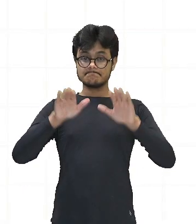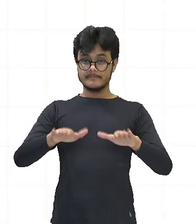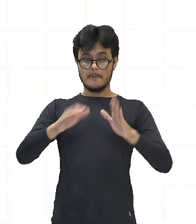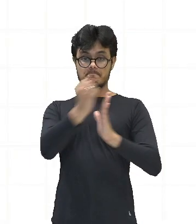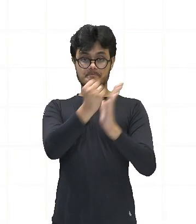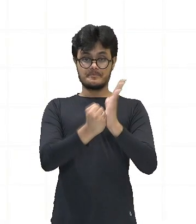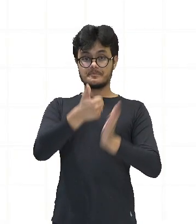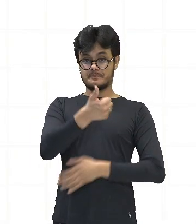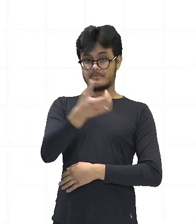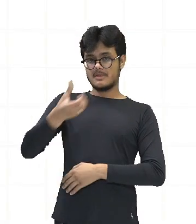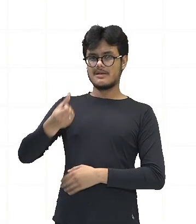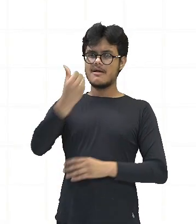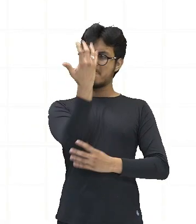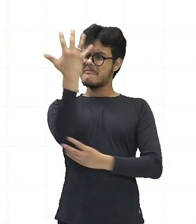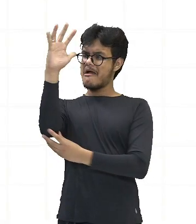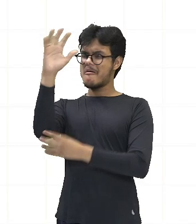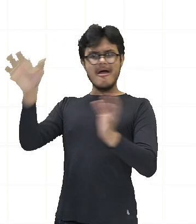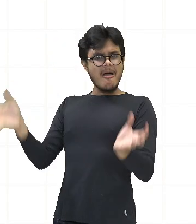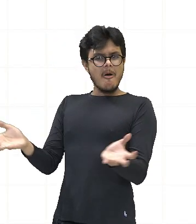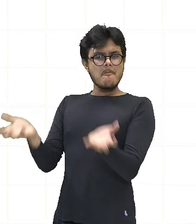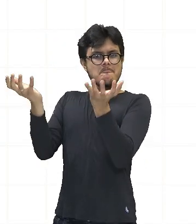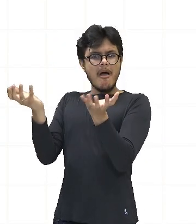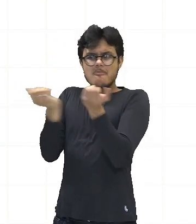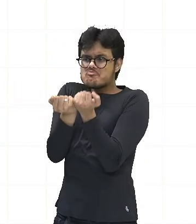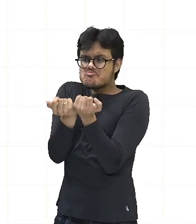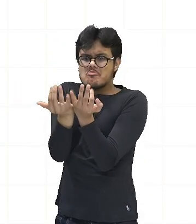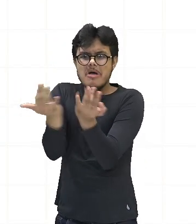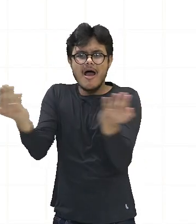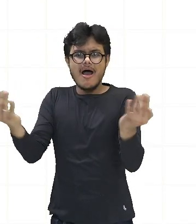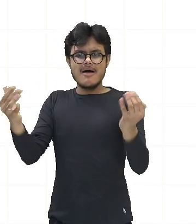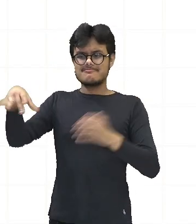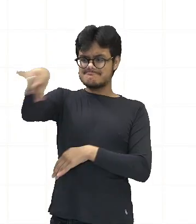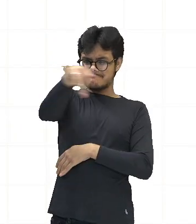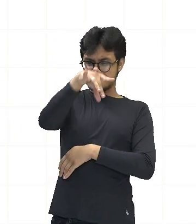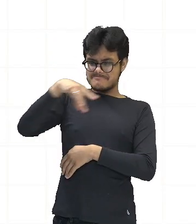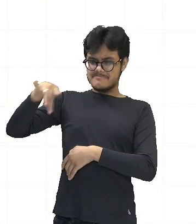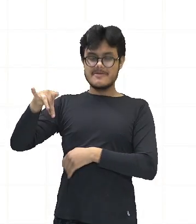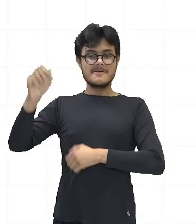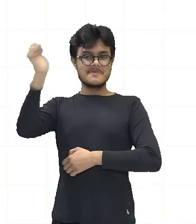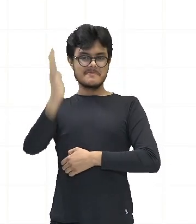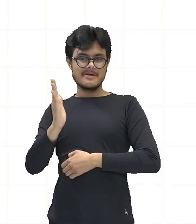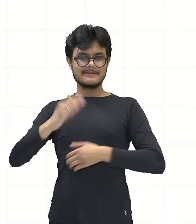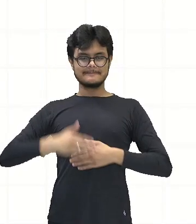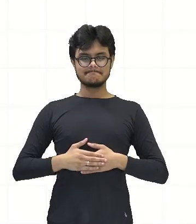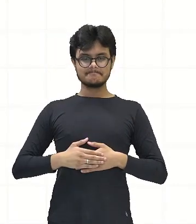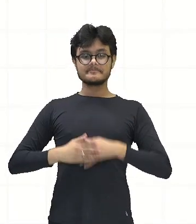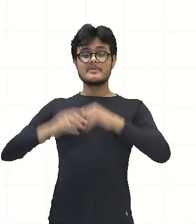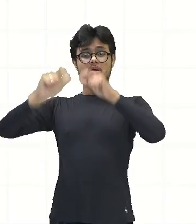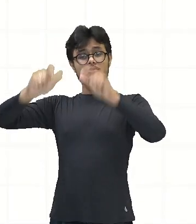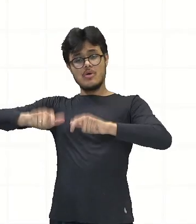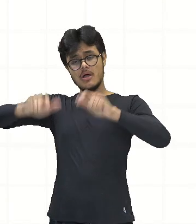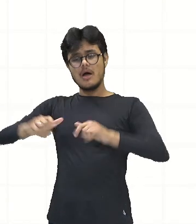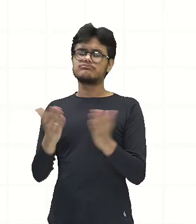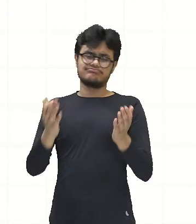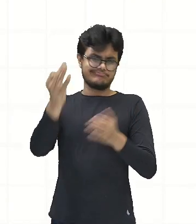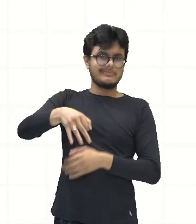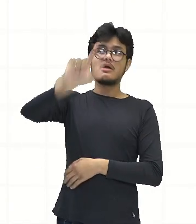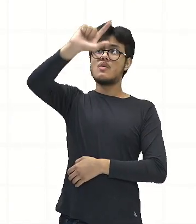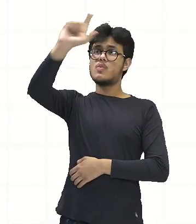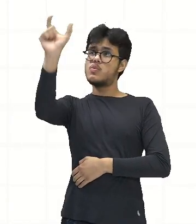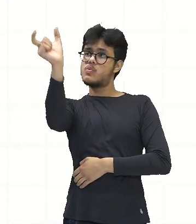o pau-brasil ele era bastante abundante, né? E aí nós temos toda essa exploração, a localização que eu comentei com vocês